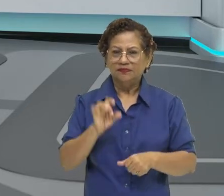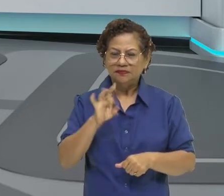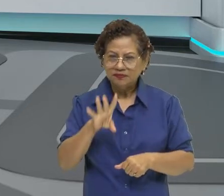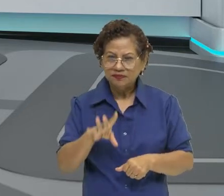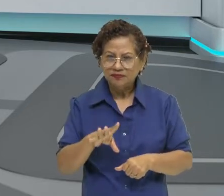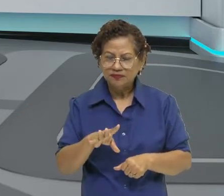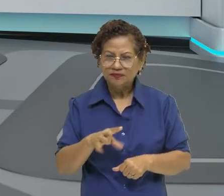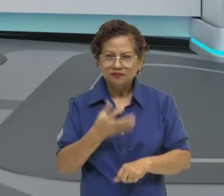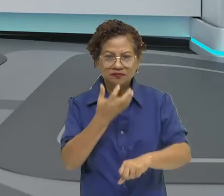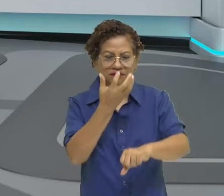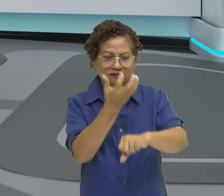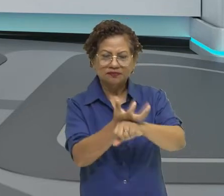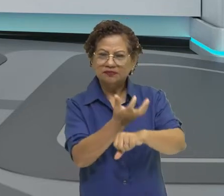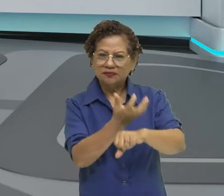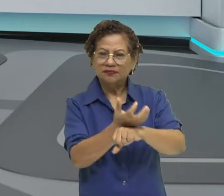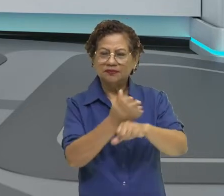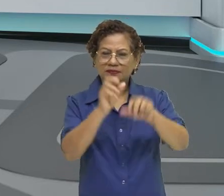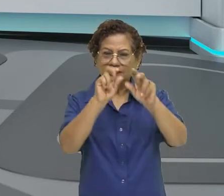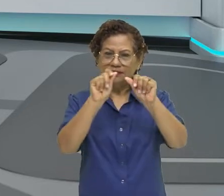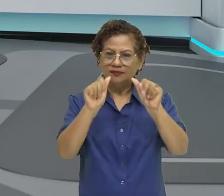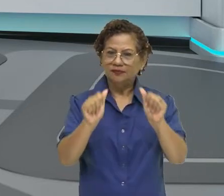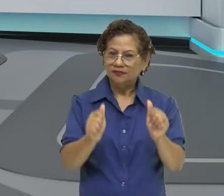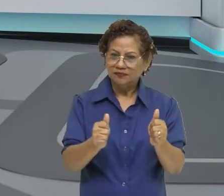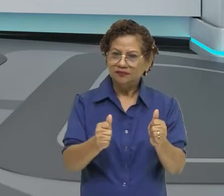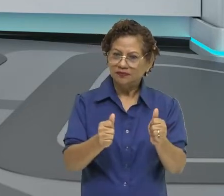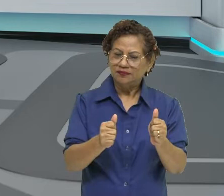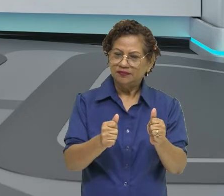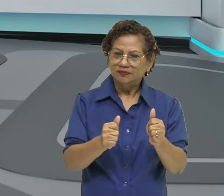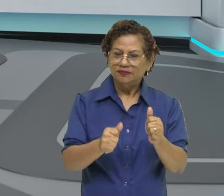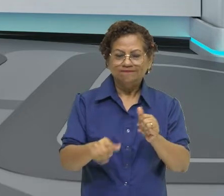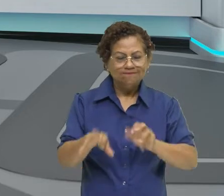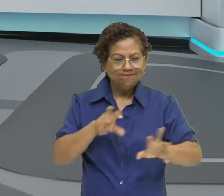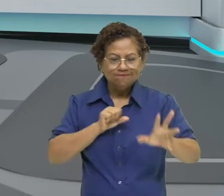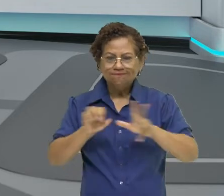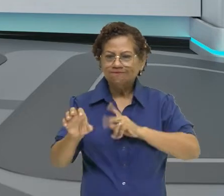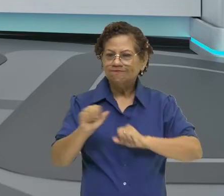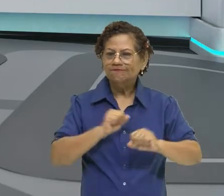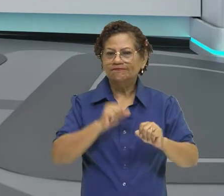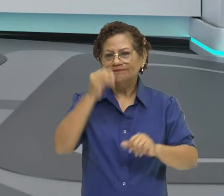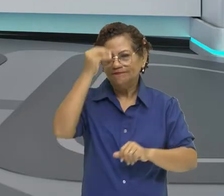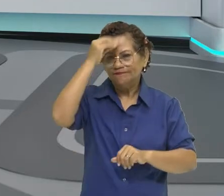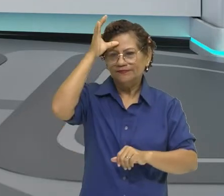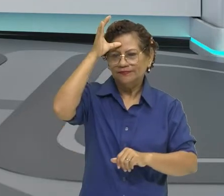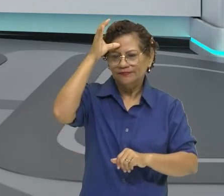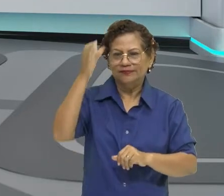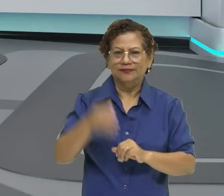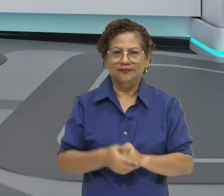viajar. Artes, a gente vai rápido de um canto para o outro. Vamos mudar o nosso cenário?